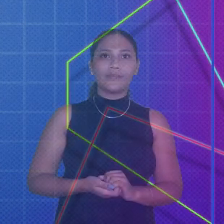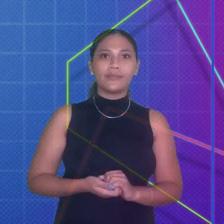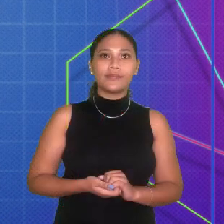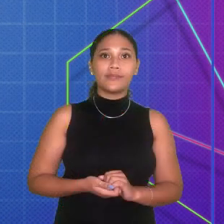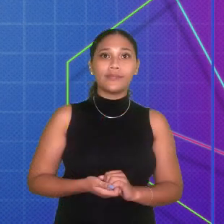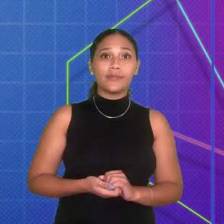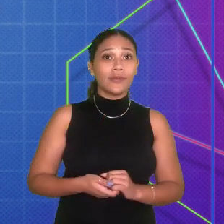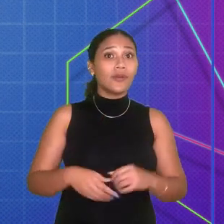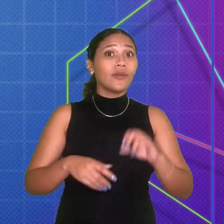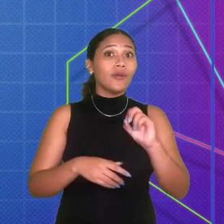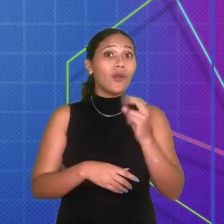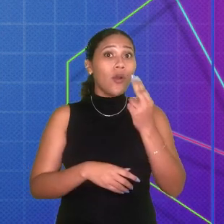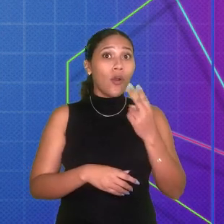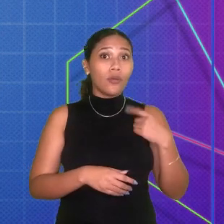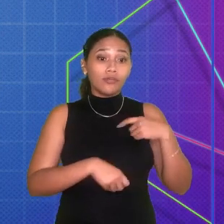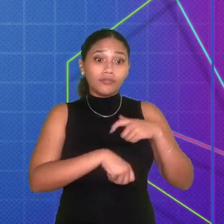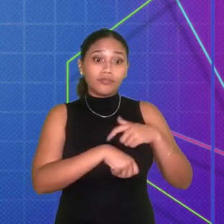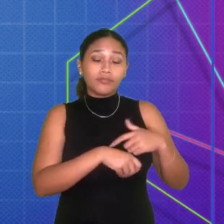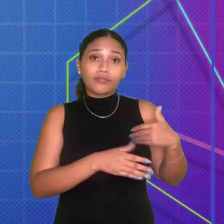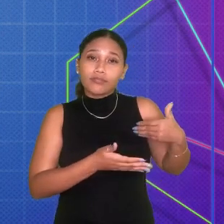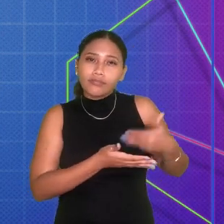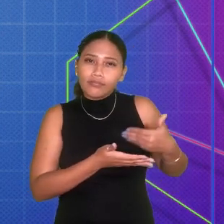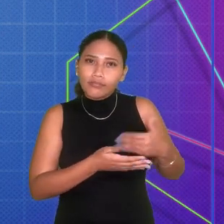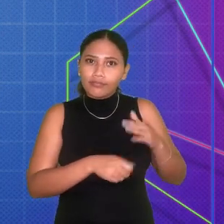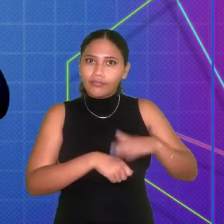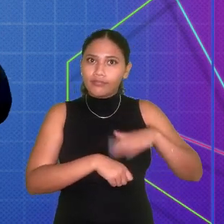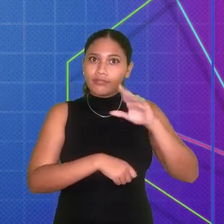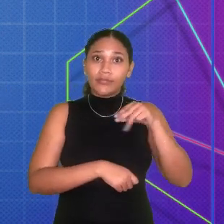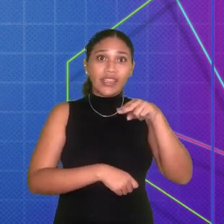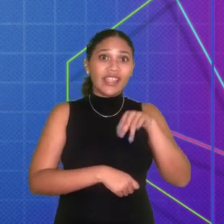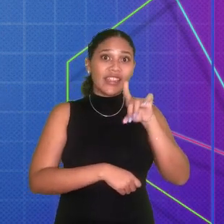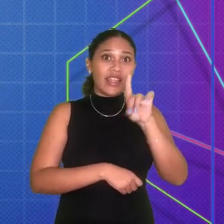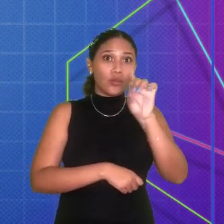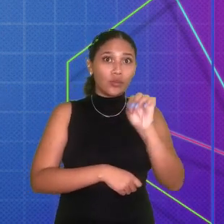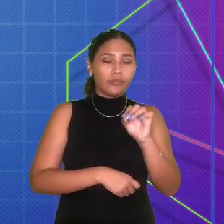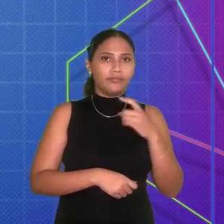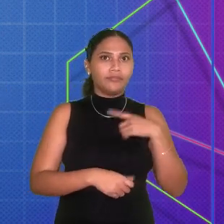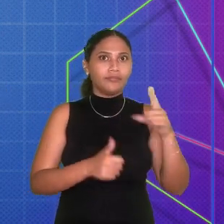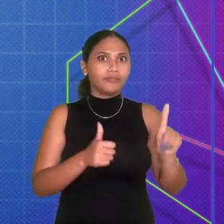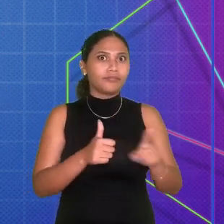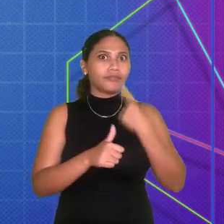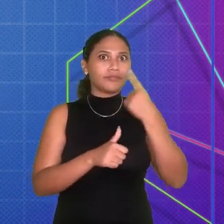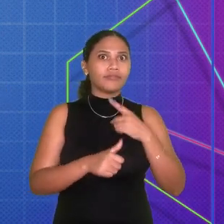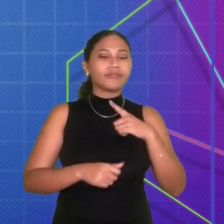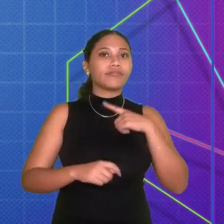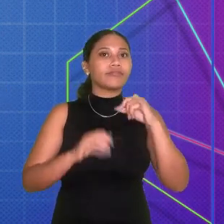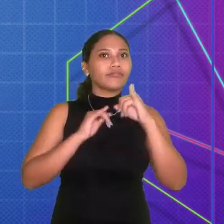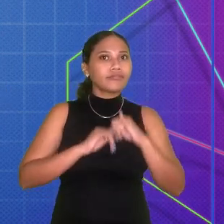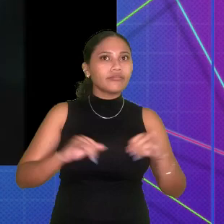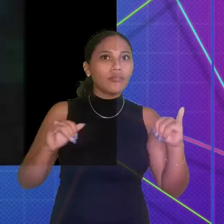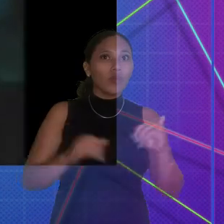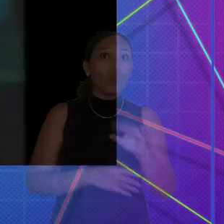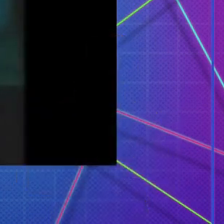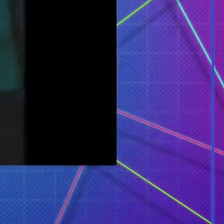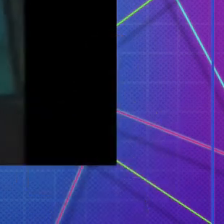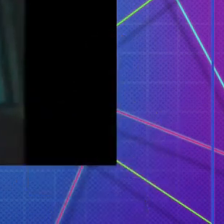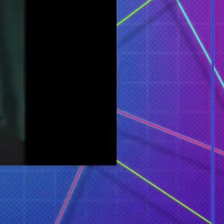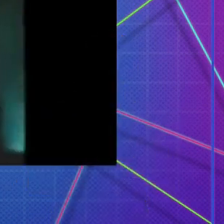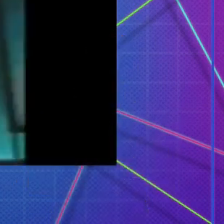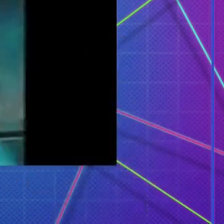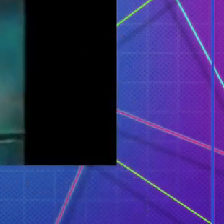Ou vindo para momentos mais recentes, quando a Nintendo revelou pela primeira vez o revolucionário Wii.